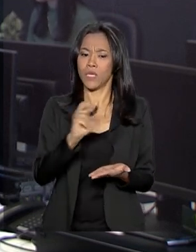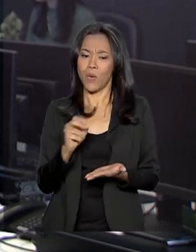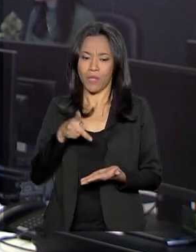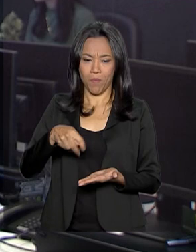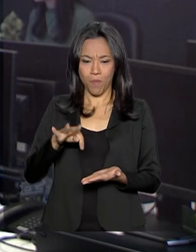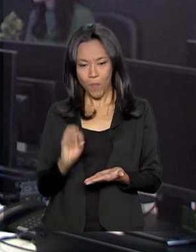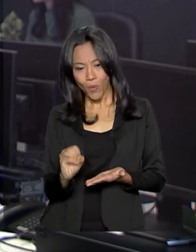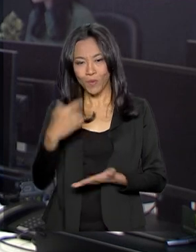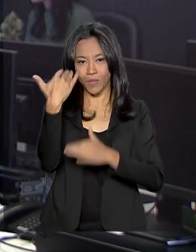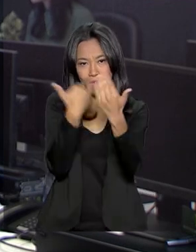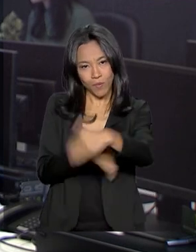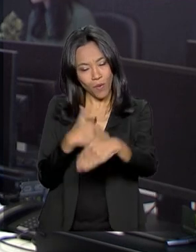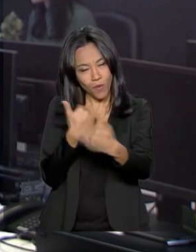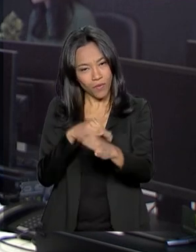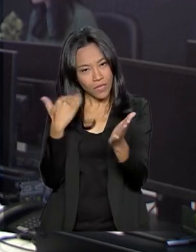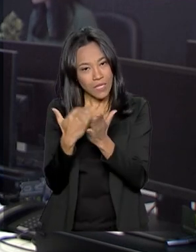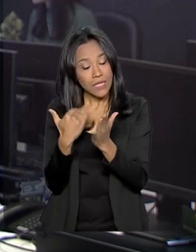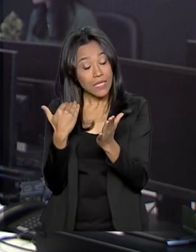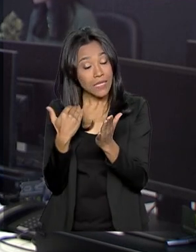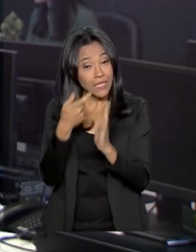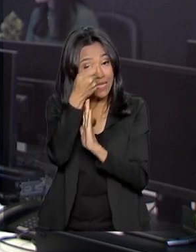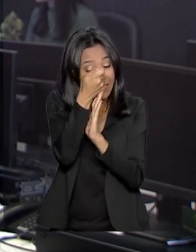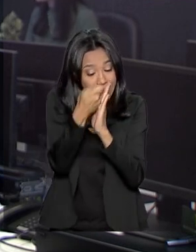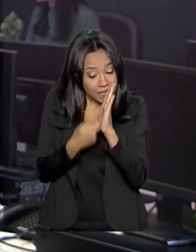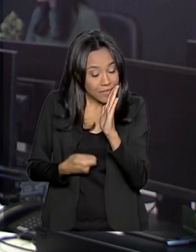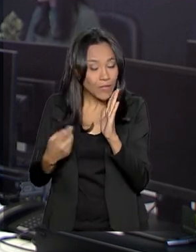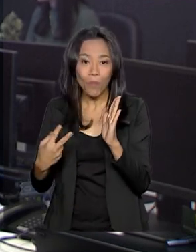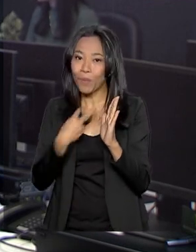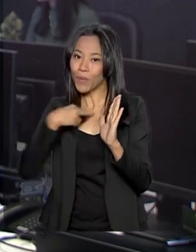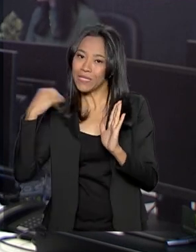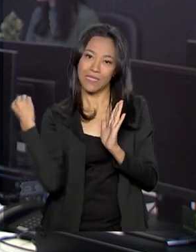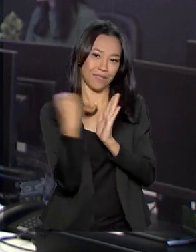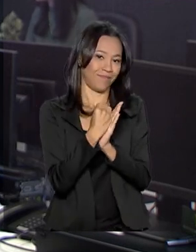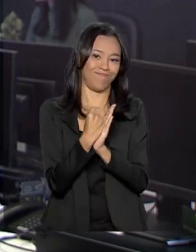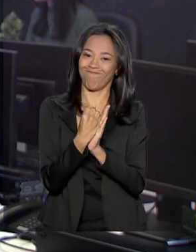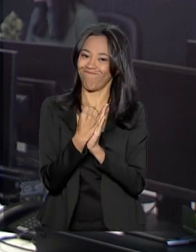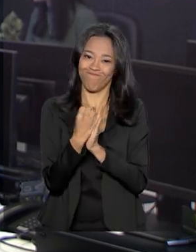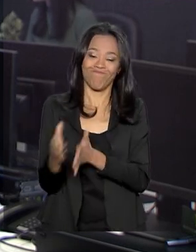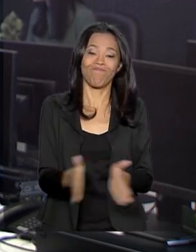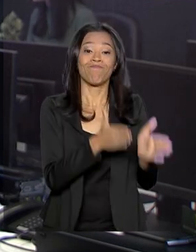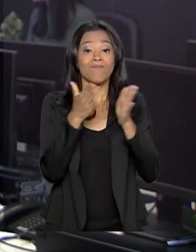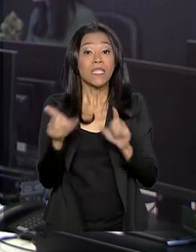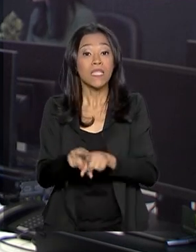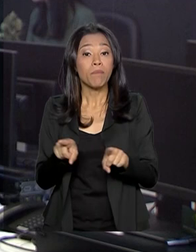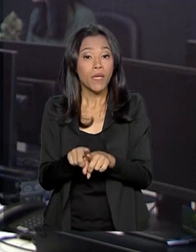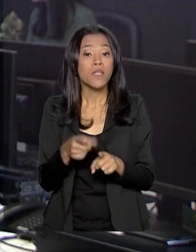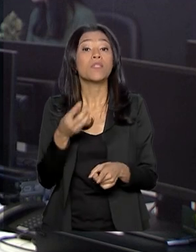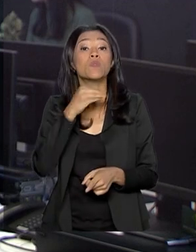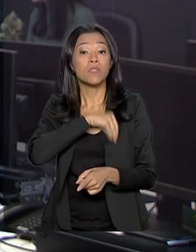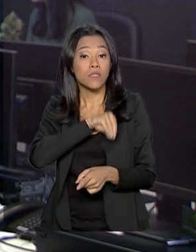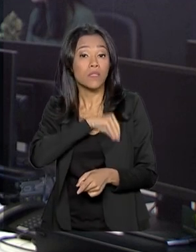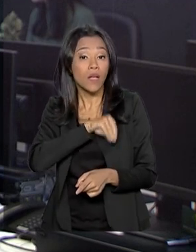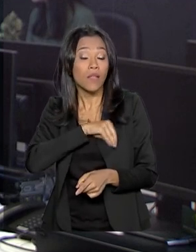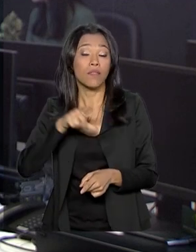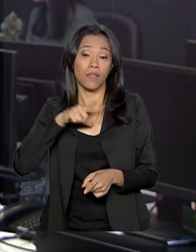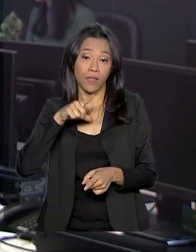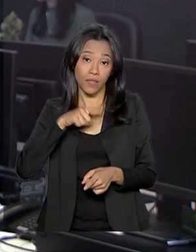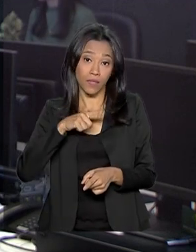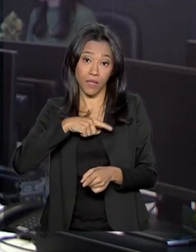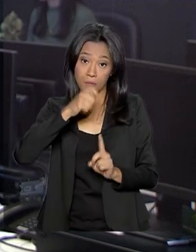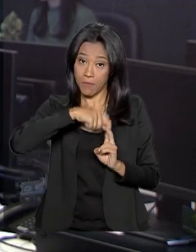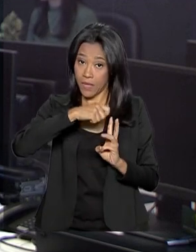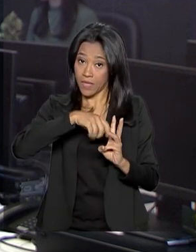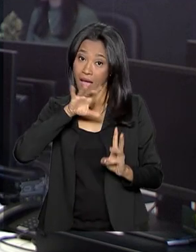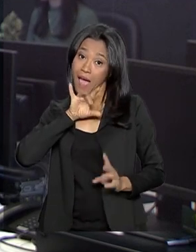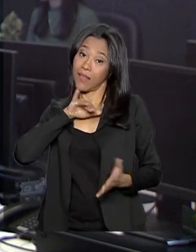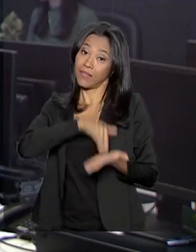às questões em nota superior a zero na redação no que diz respeito ao aspecto financeiro é preciso possuir renda familiar mensal de até